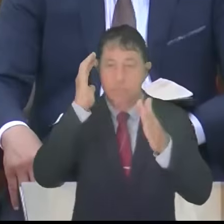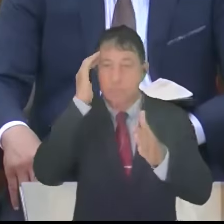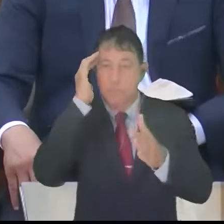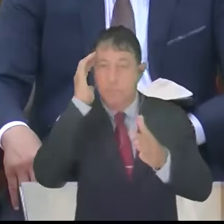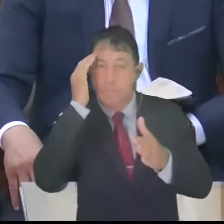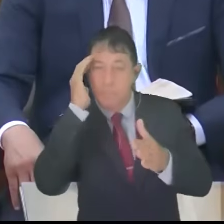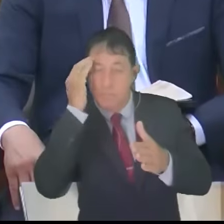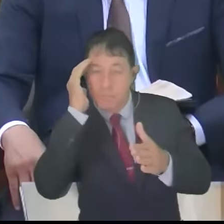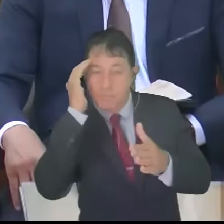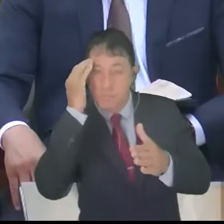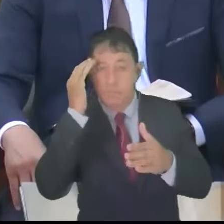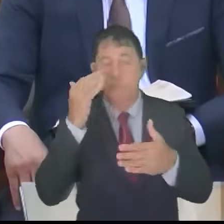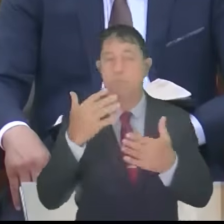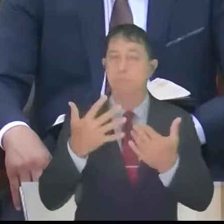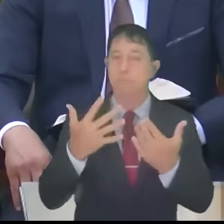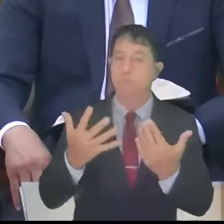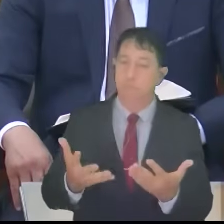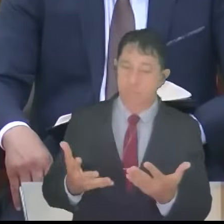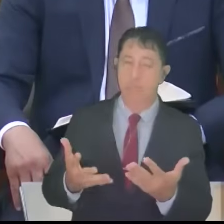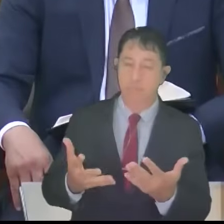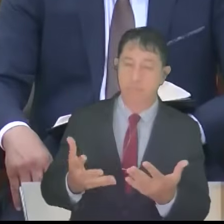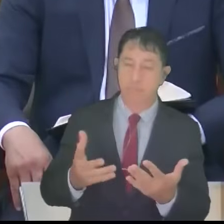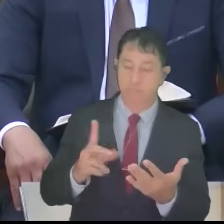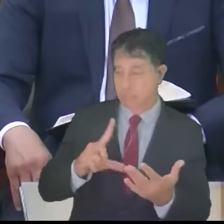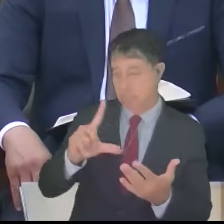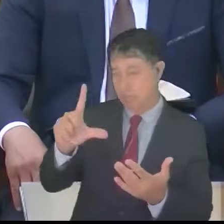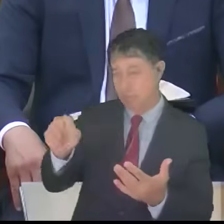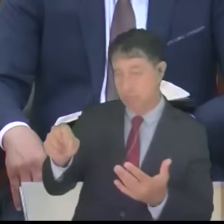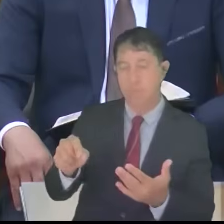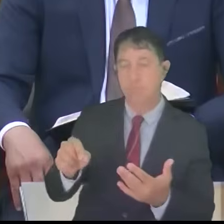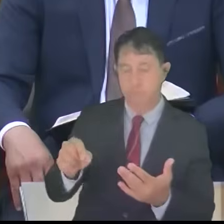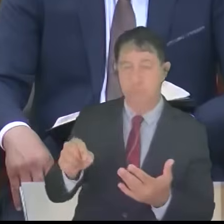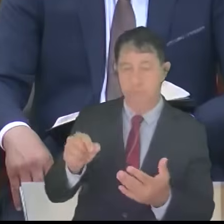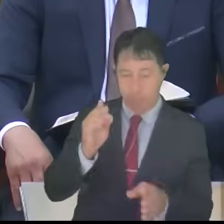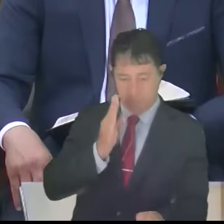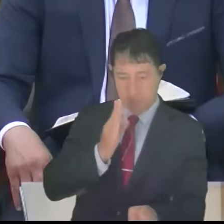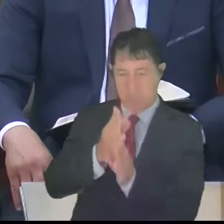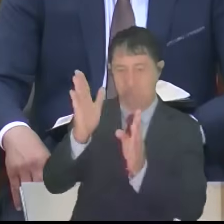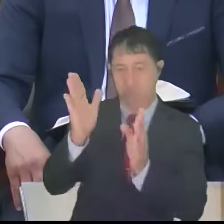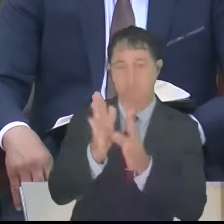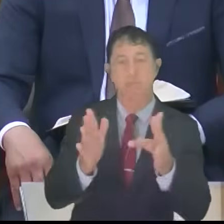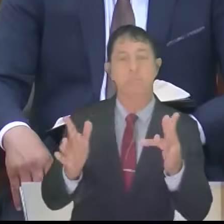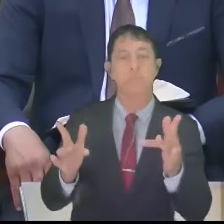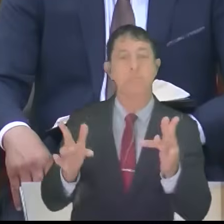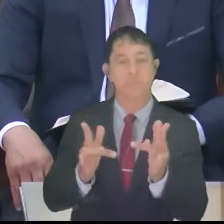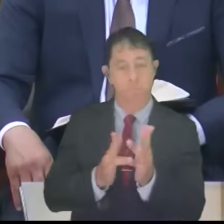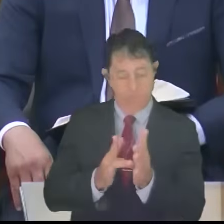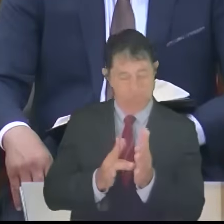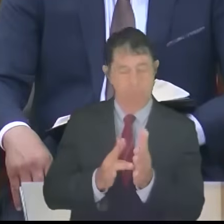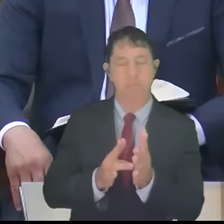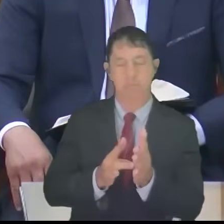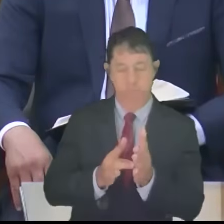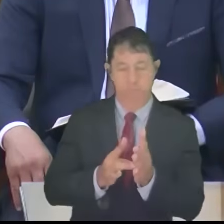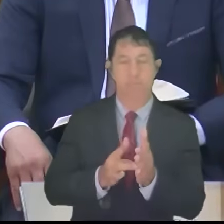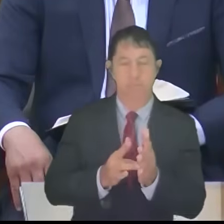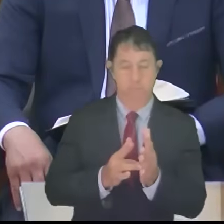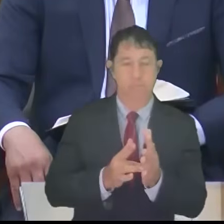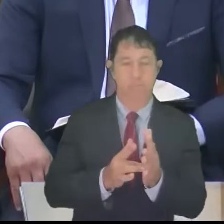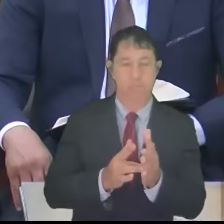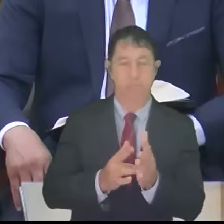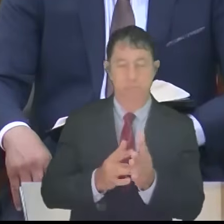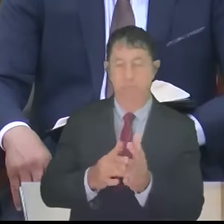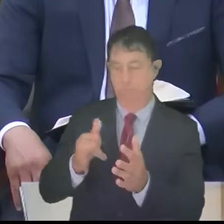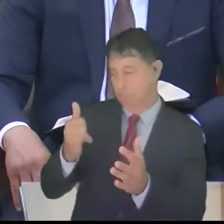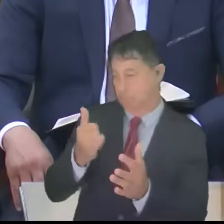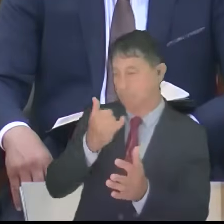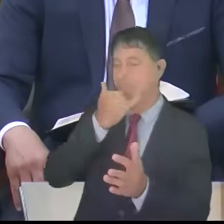seu entendimento e você sair daqui dizendo: eu achei Jesus, eu achei a salvação, eu estou